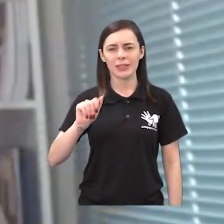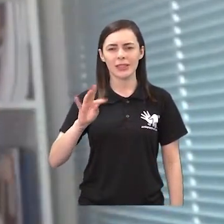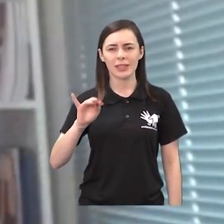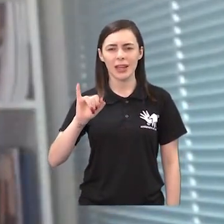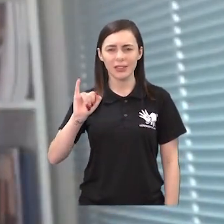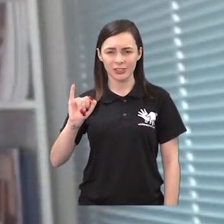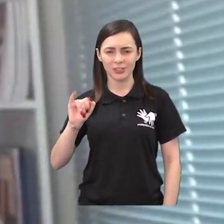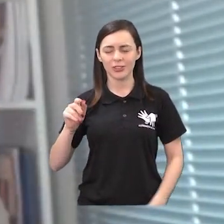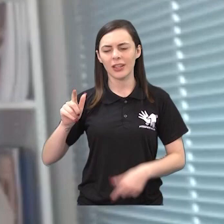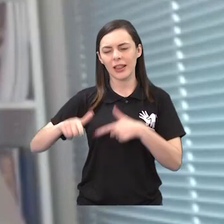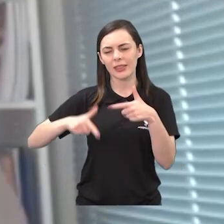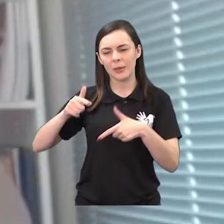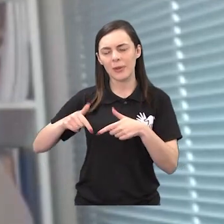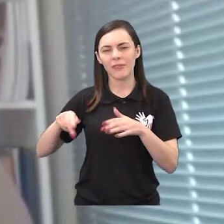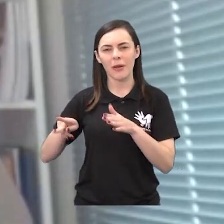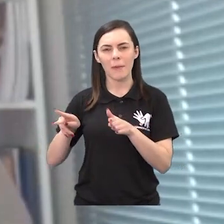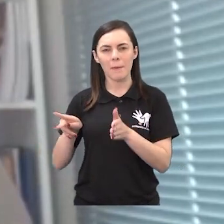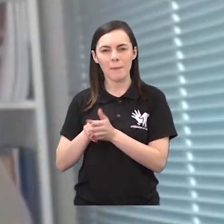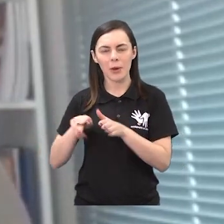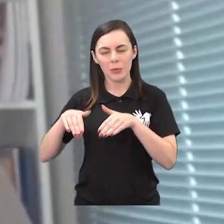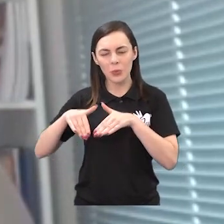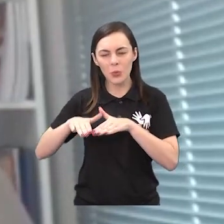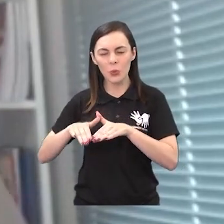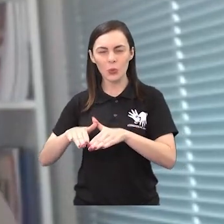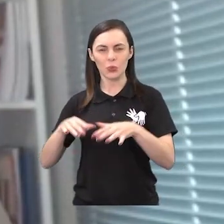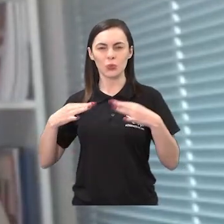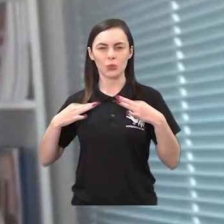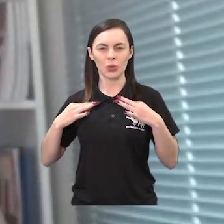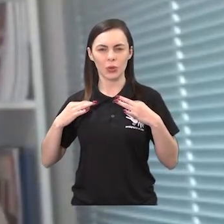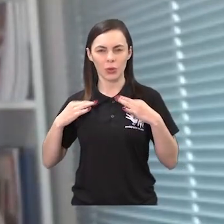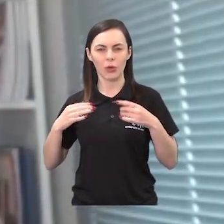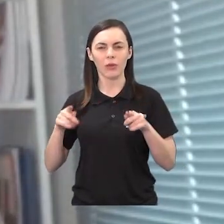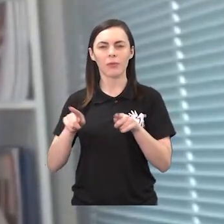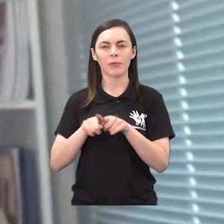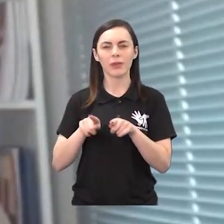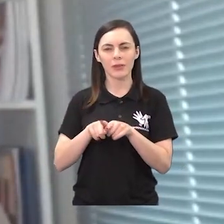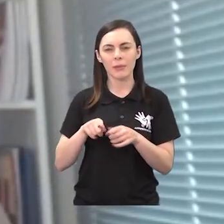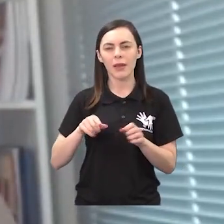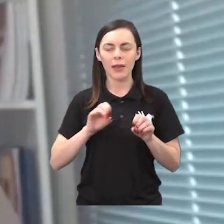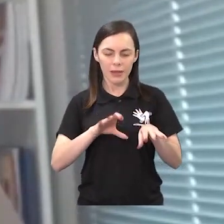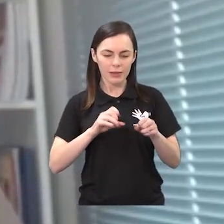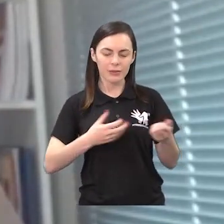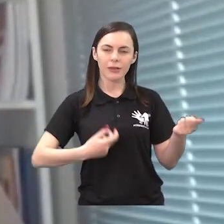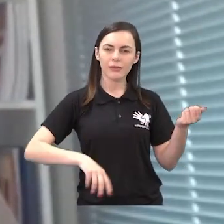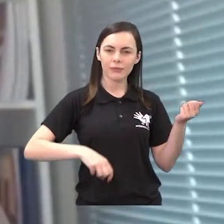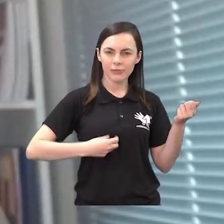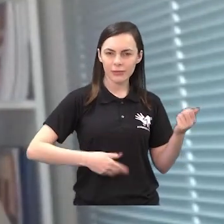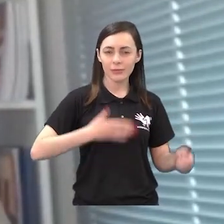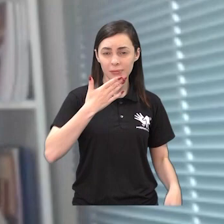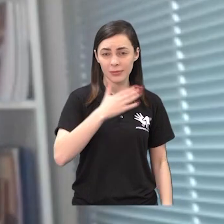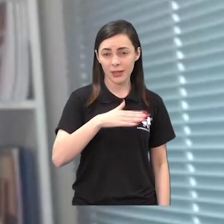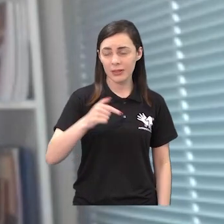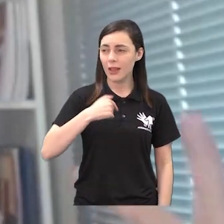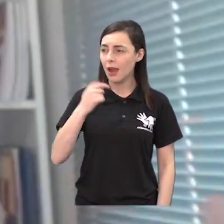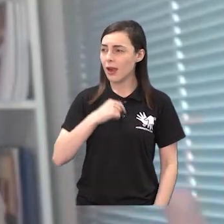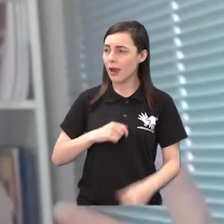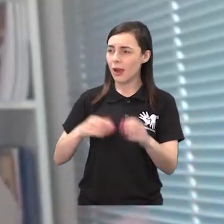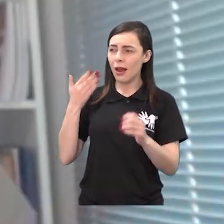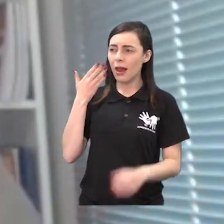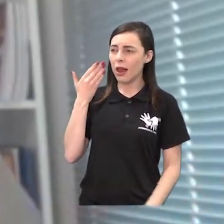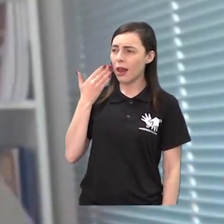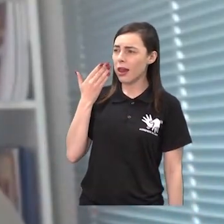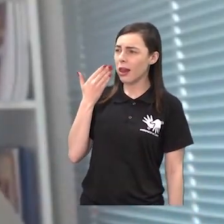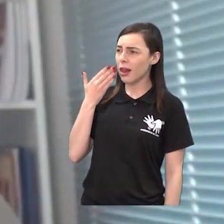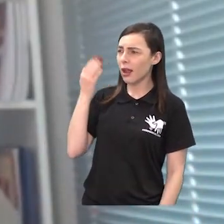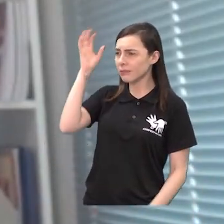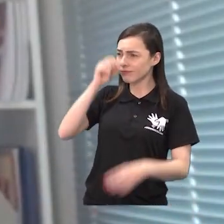aula, um alfaiate, que dava aulas de violão no final do expediente para a criançada. E ali eu aprendi a